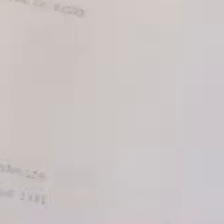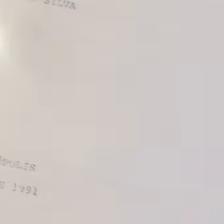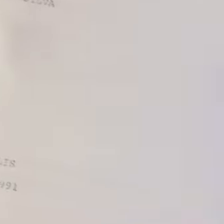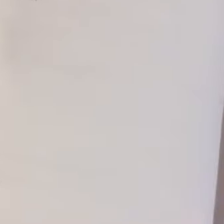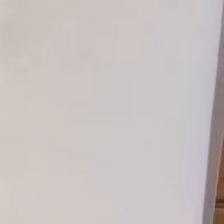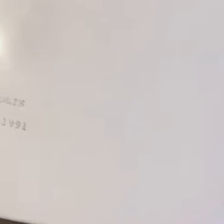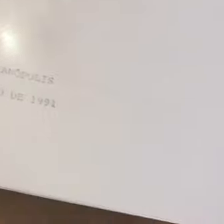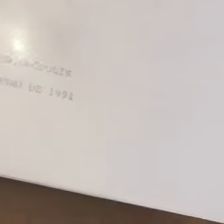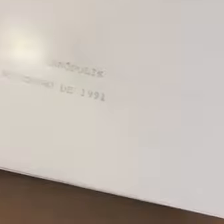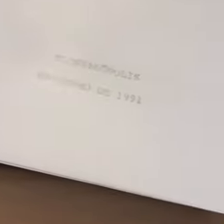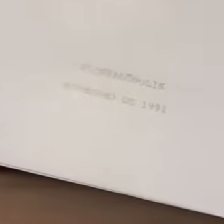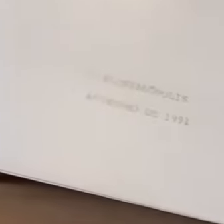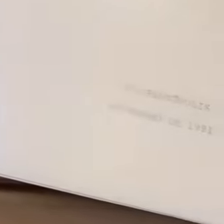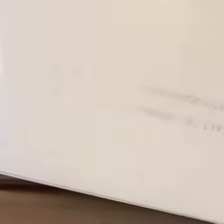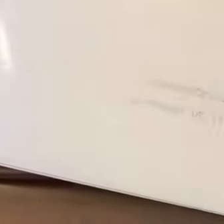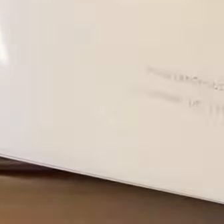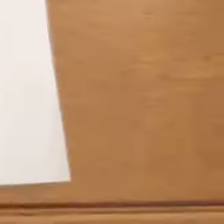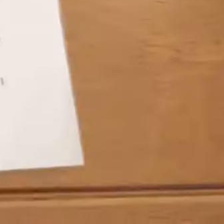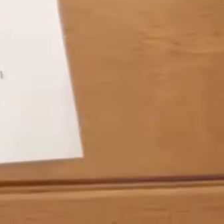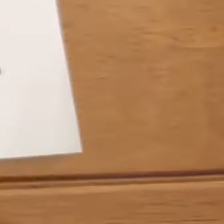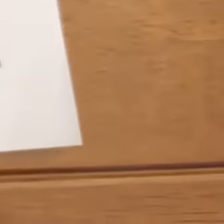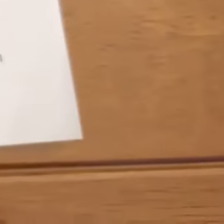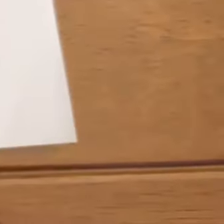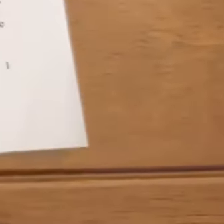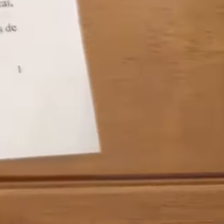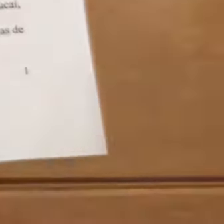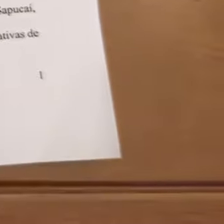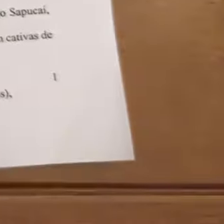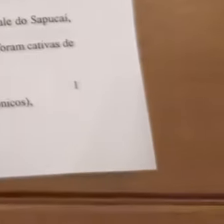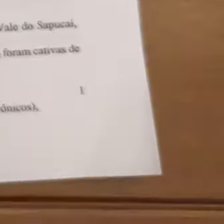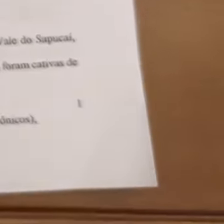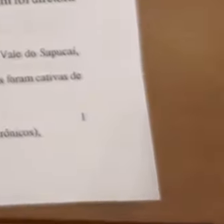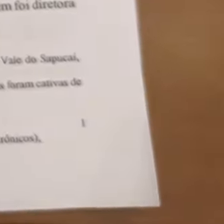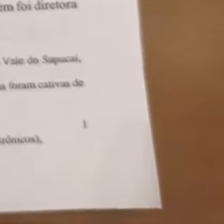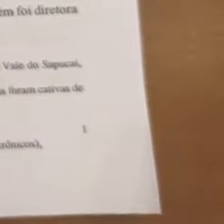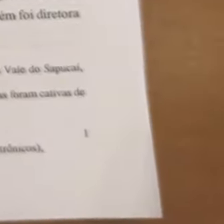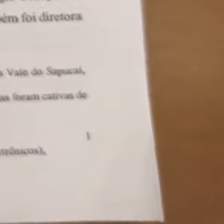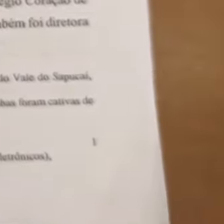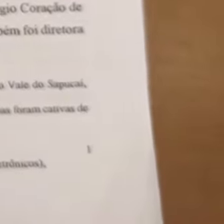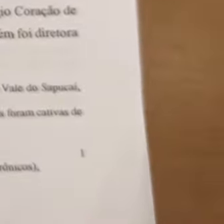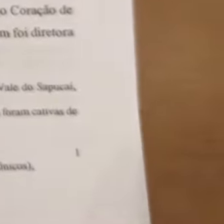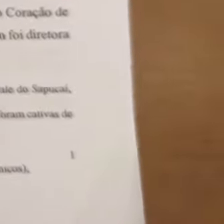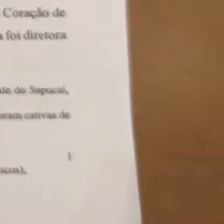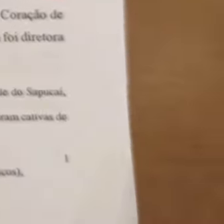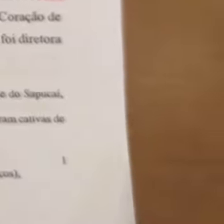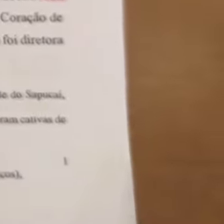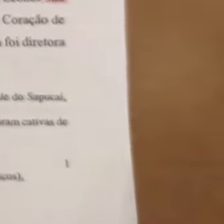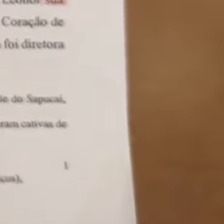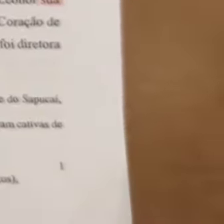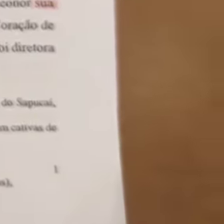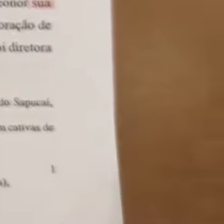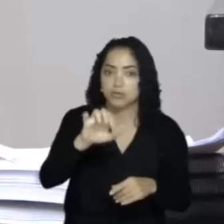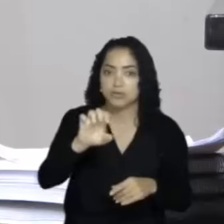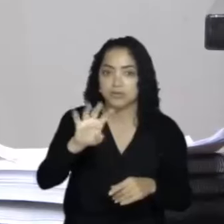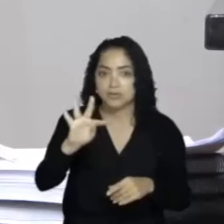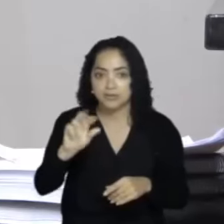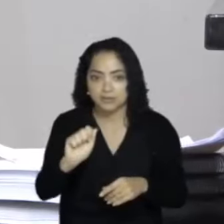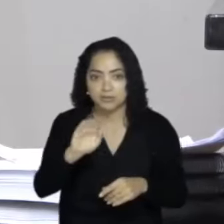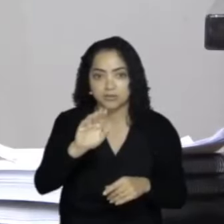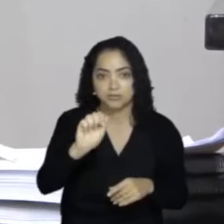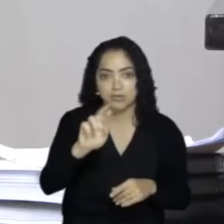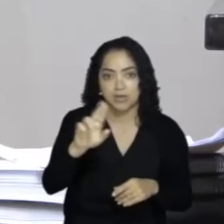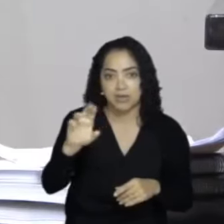da Antonieta, artigos bibliográficos e um livro publicado sobre a vida dela, Antonieta de Barros, publicado pela Jerusy Romão. E o que